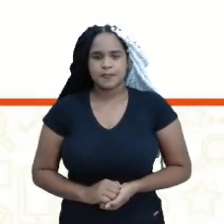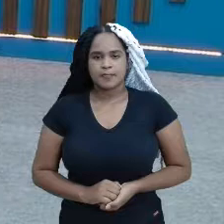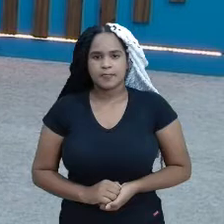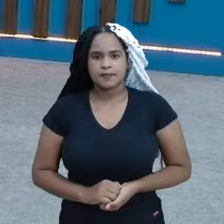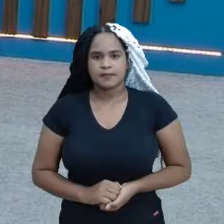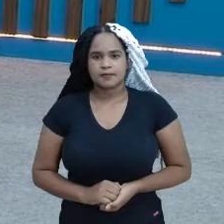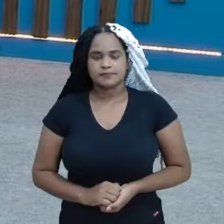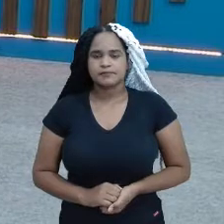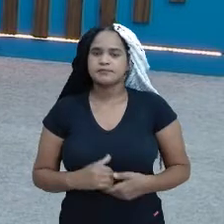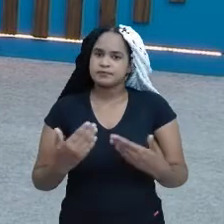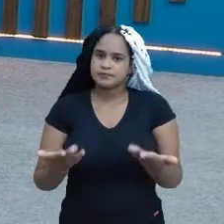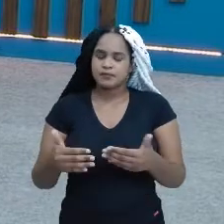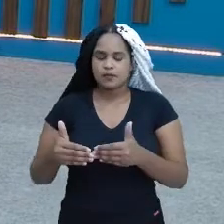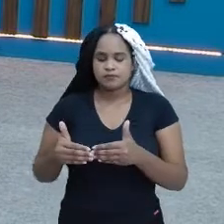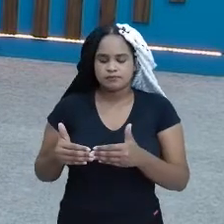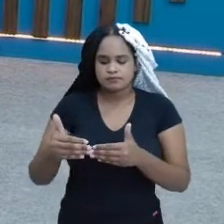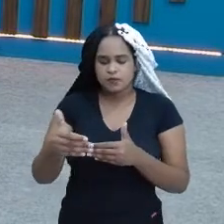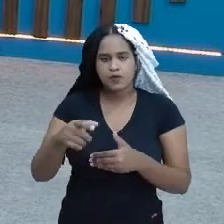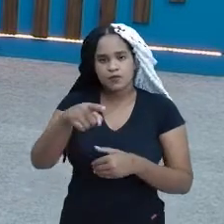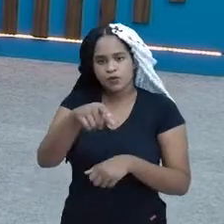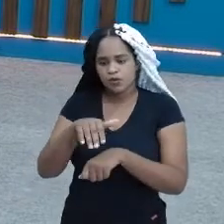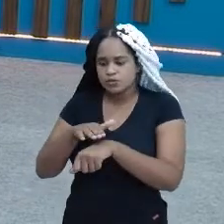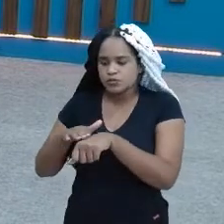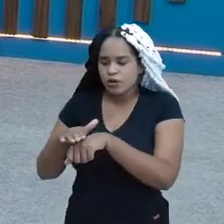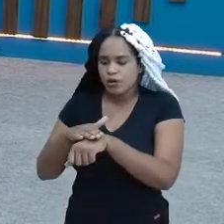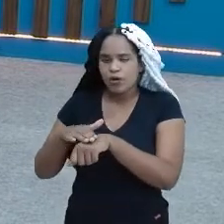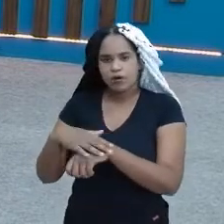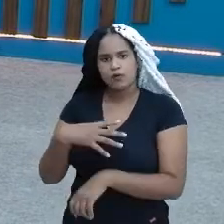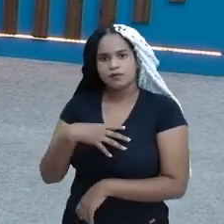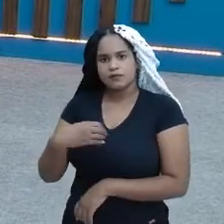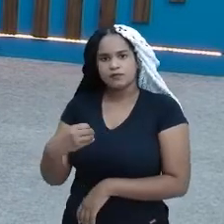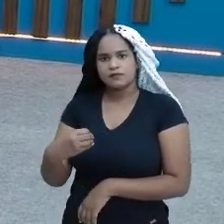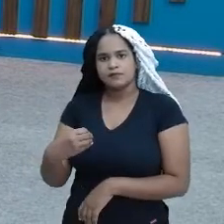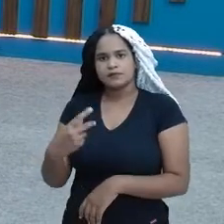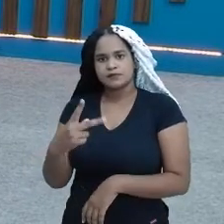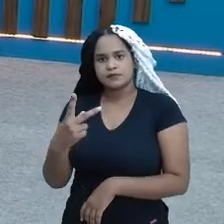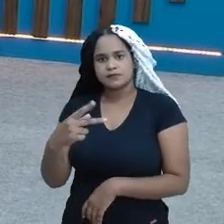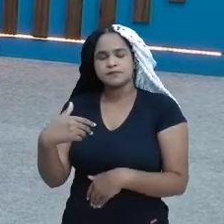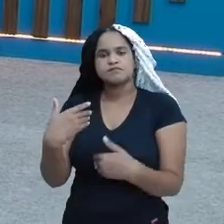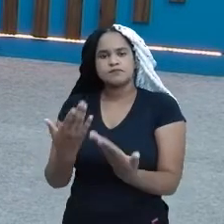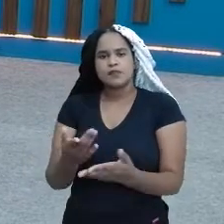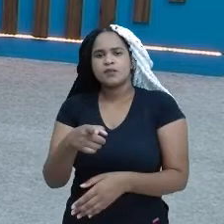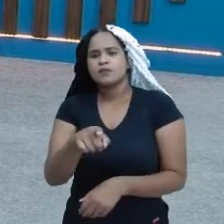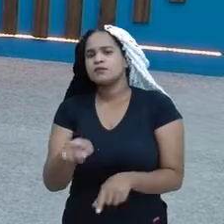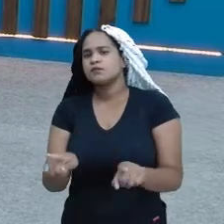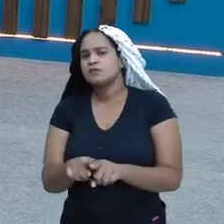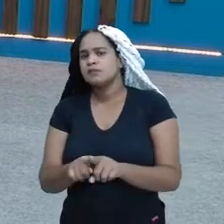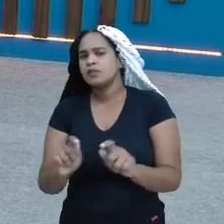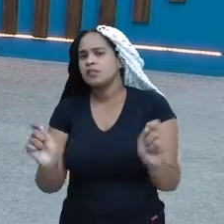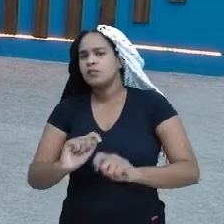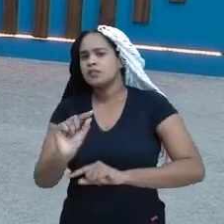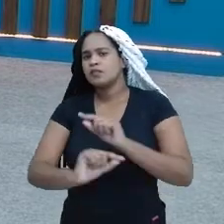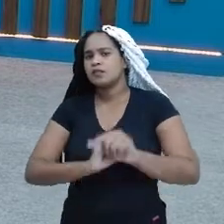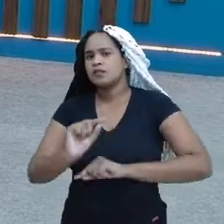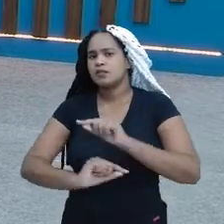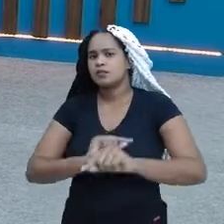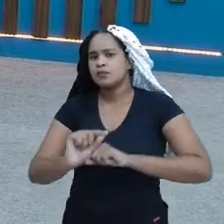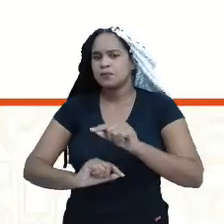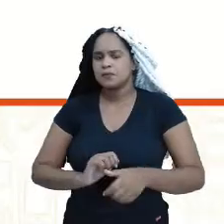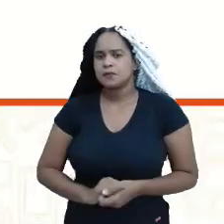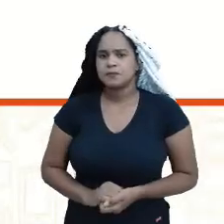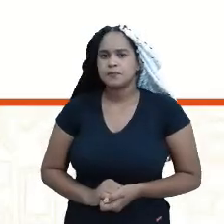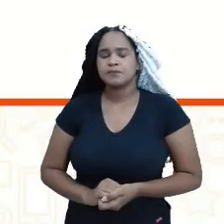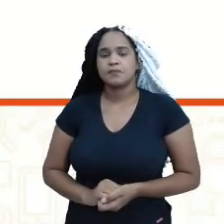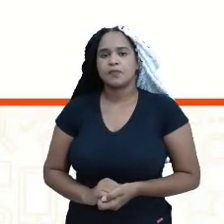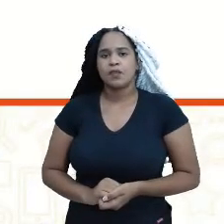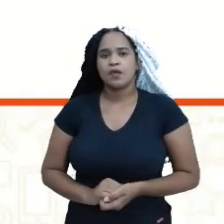Então, a partir dessa conversa que você vai ter com o seu filho, você também vai ter subsídio para